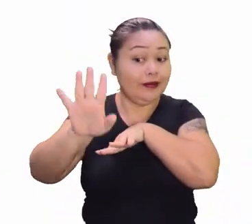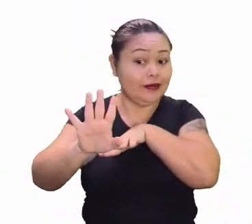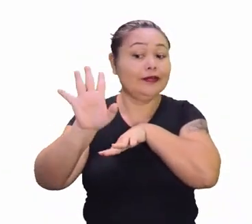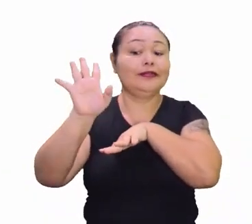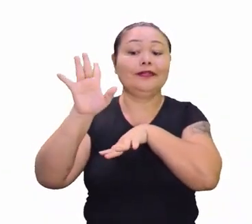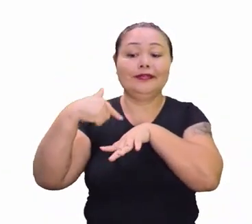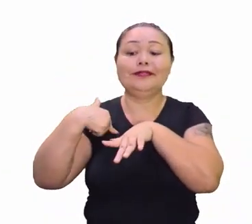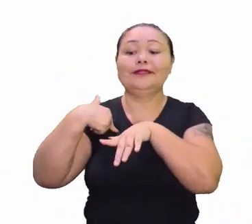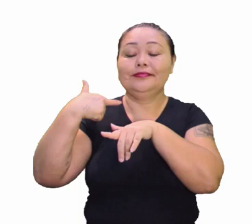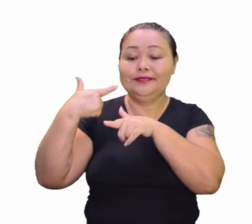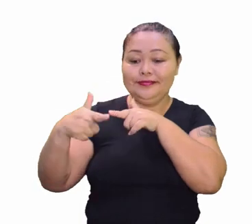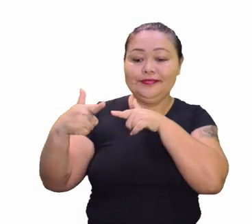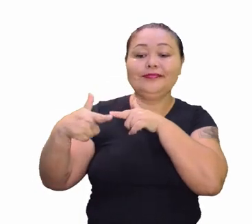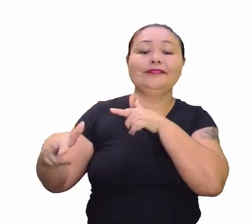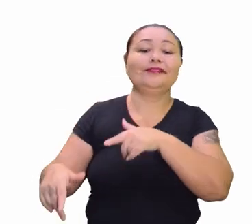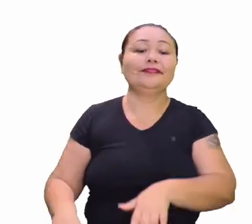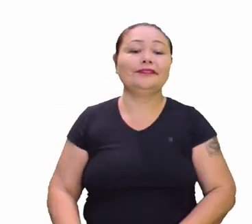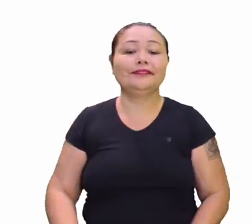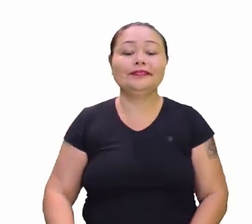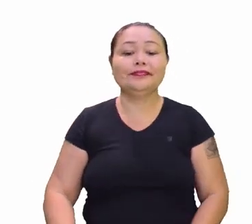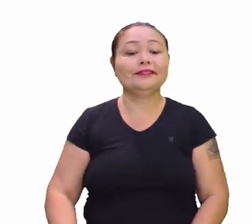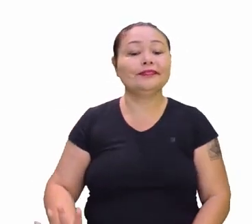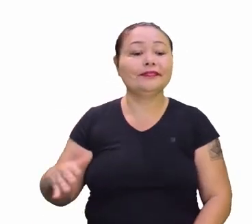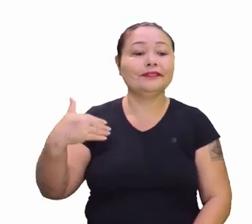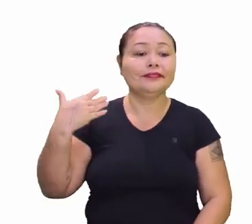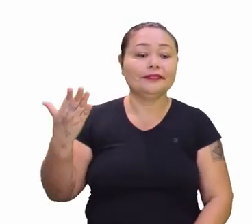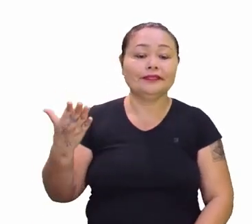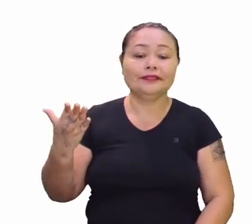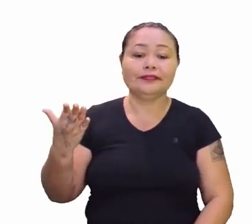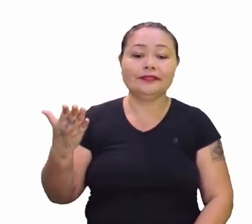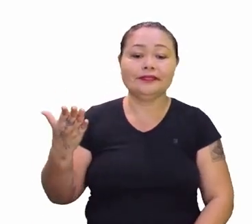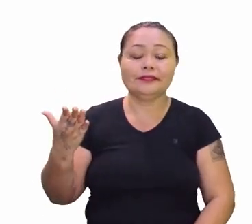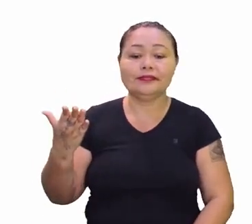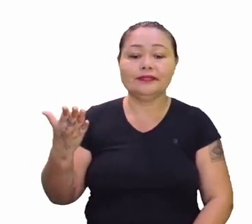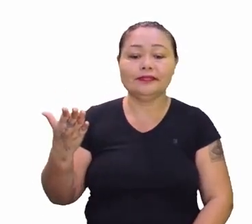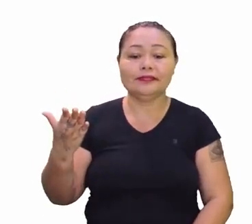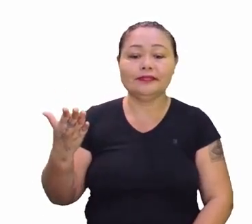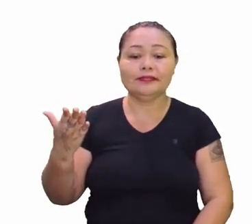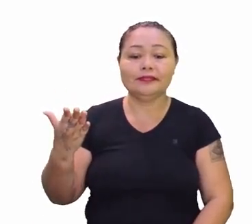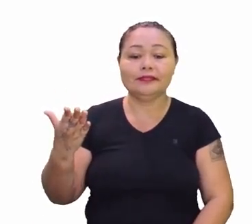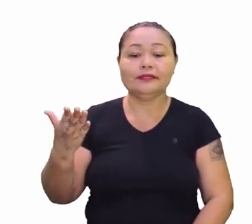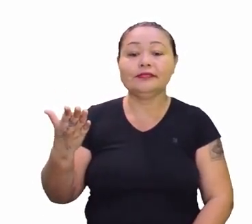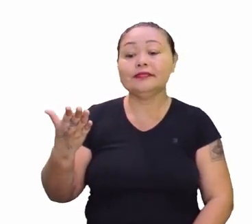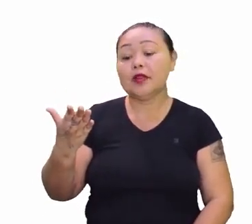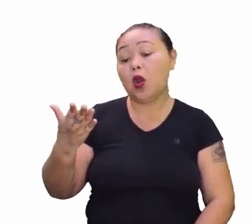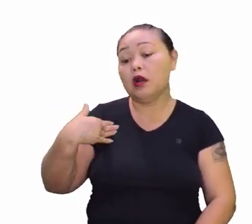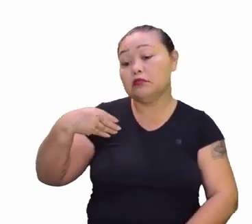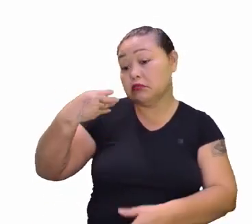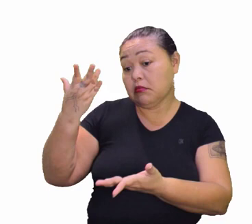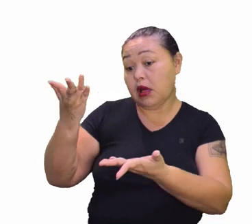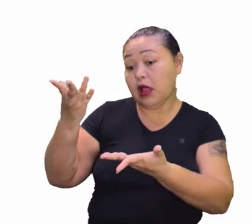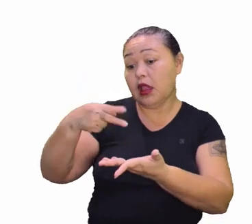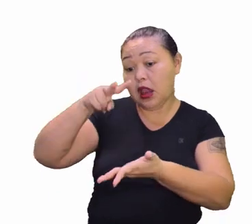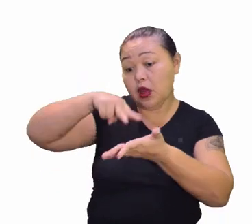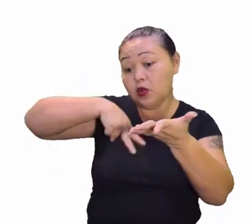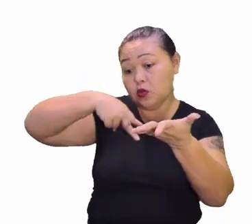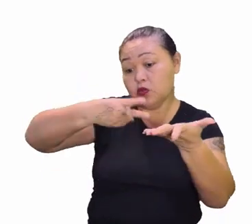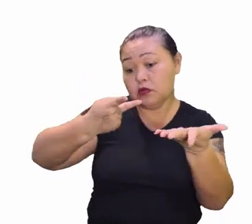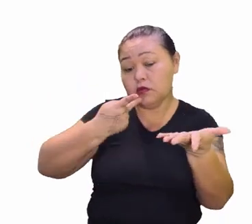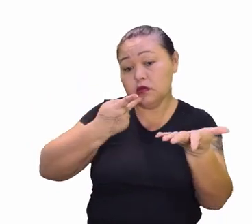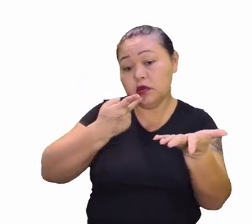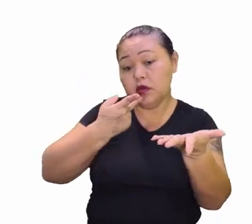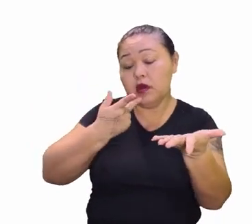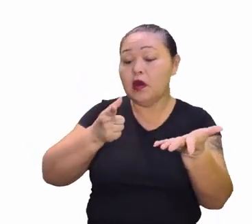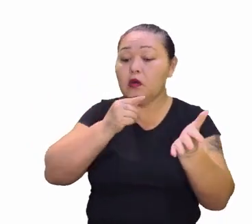Isso mesmo, senhor. Então, aí, ó, fica uma sugestão de leitura, O